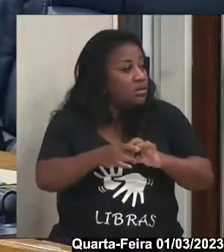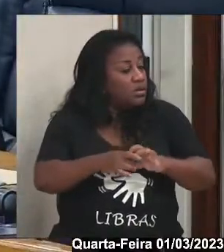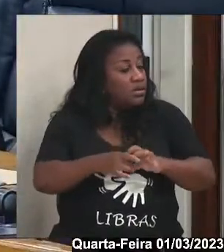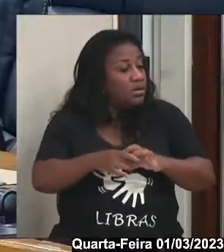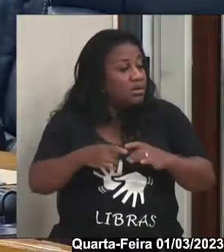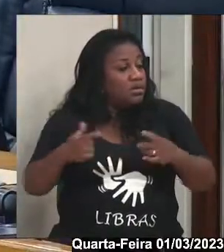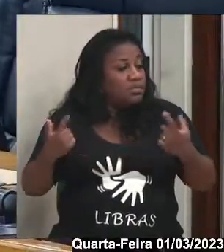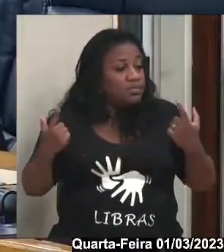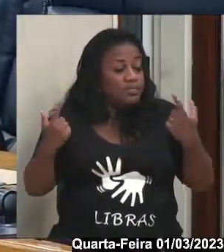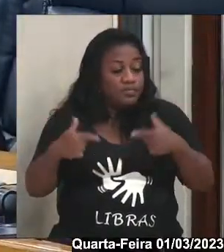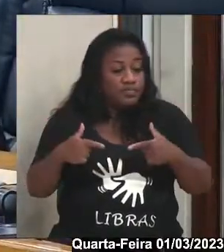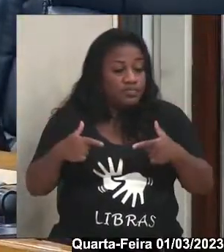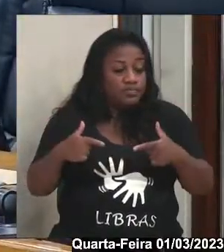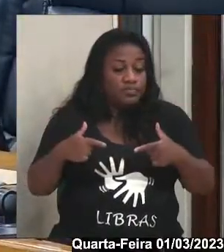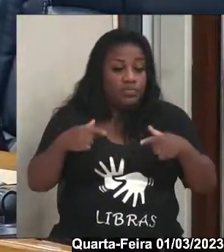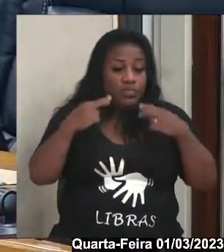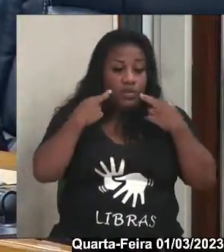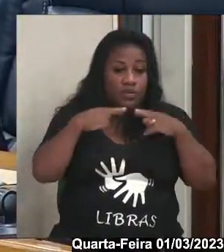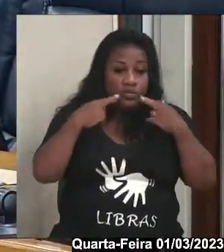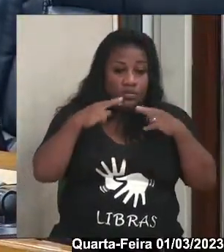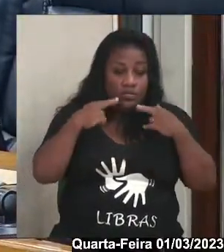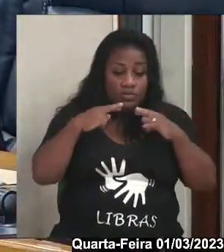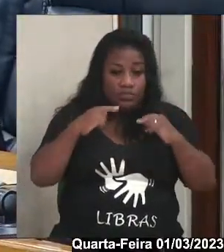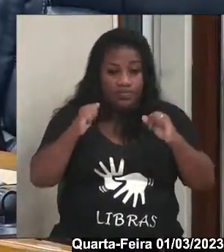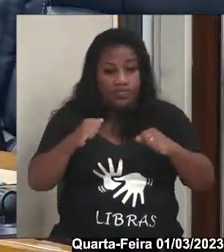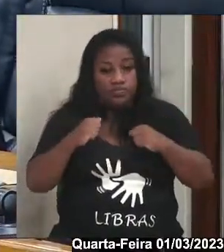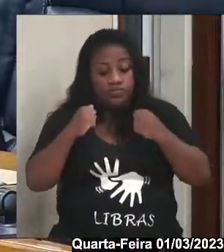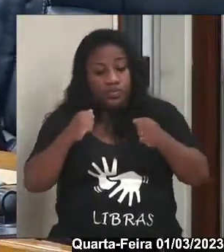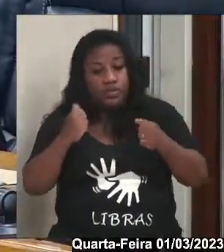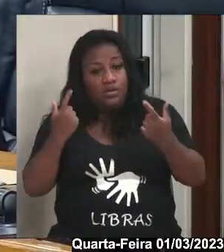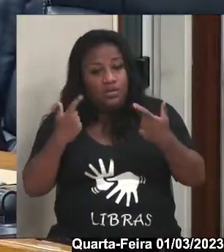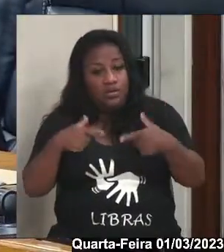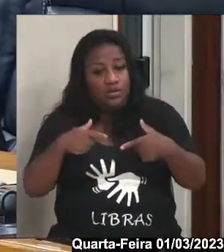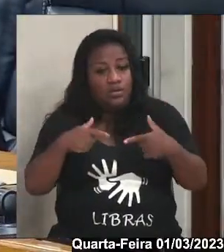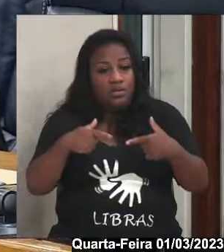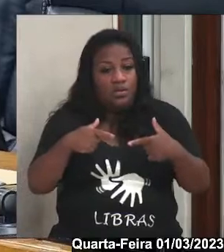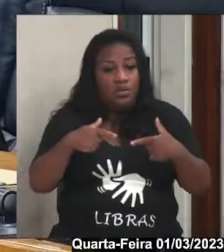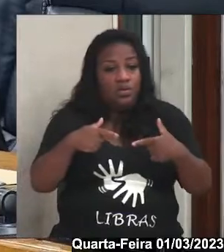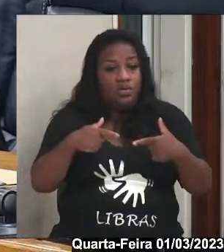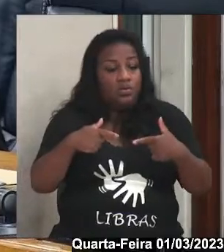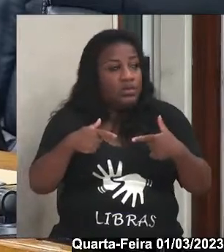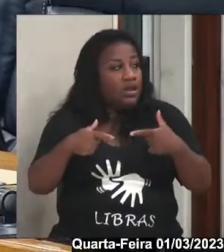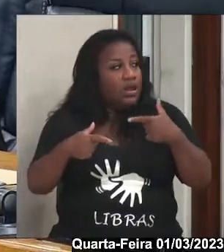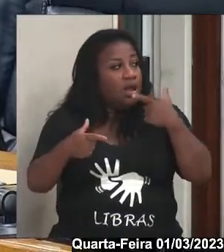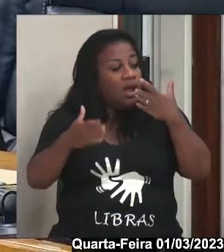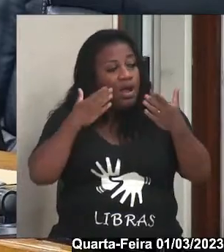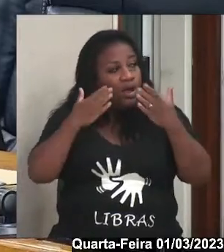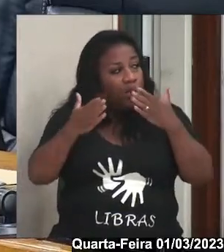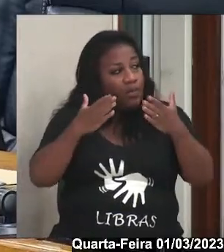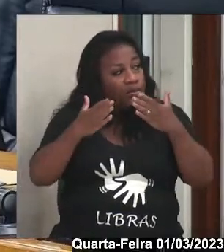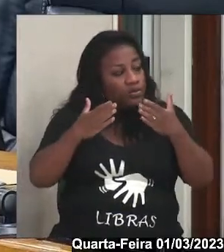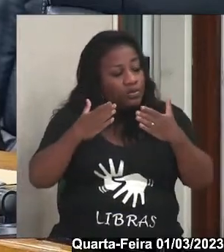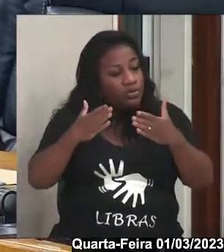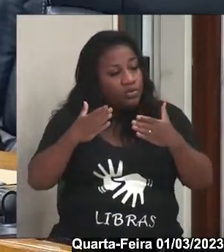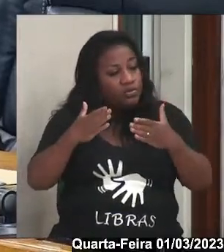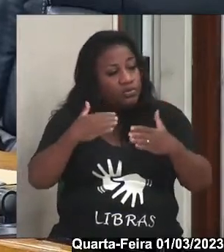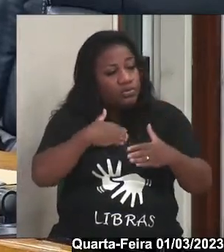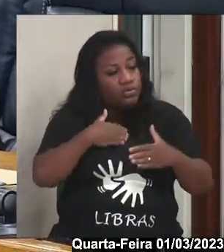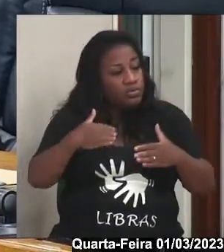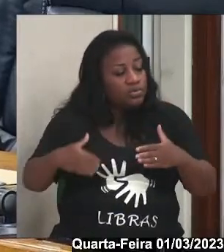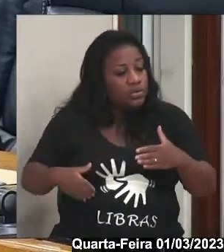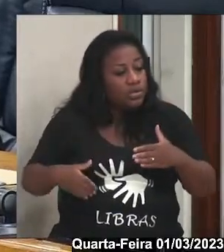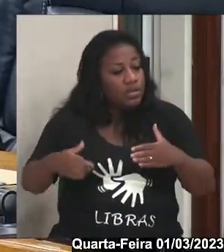gente não iríamos nem reclamar. O papel da oposição é votar contra tudo aquilo que se coloca, que chamado